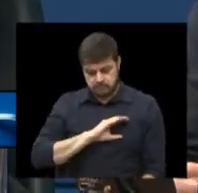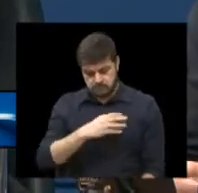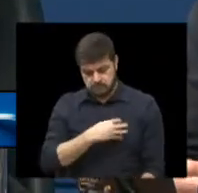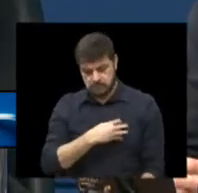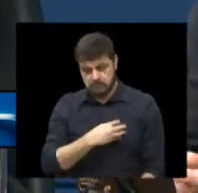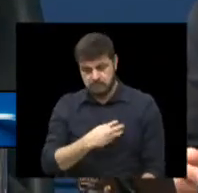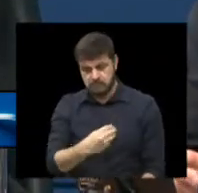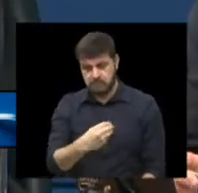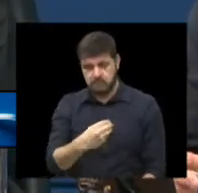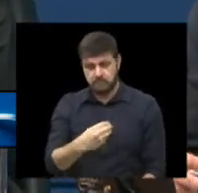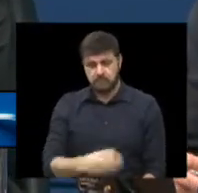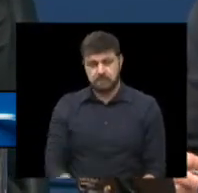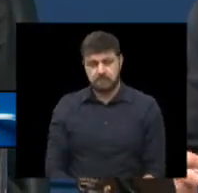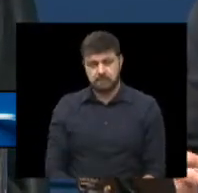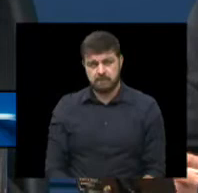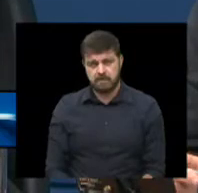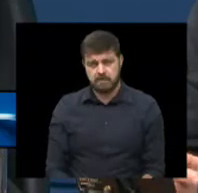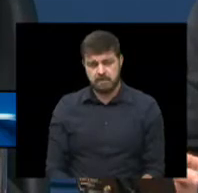Filho,